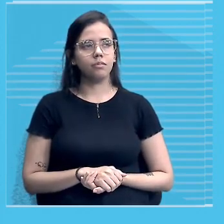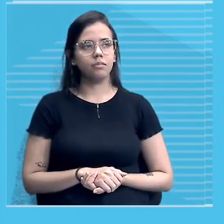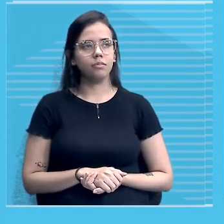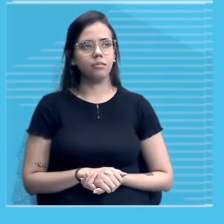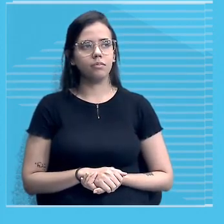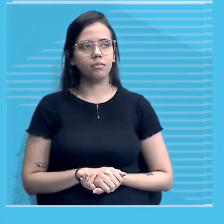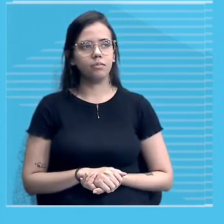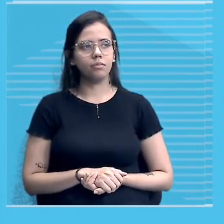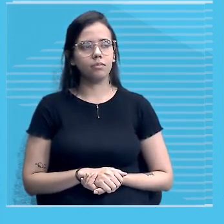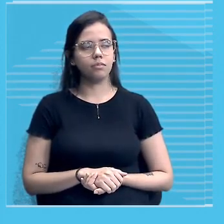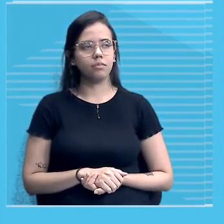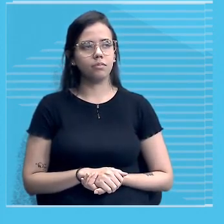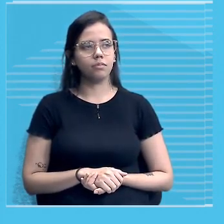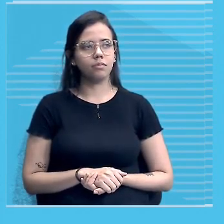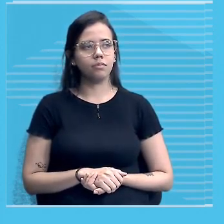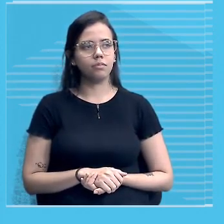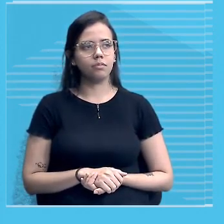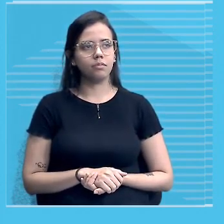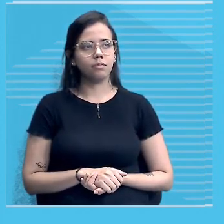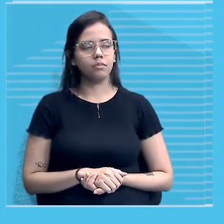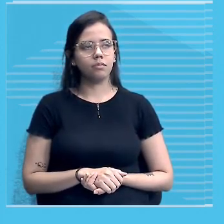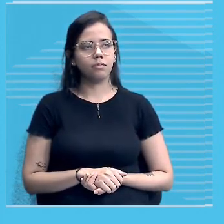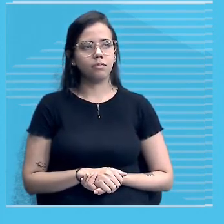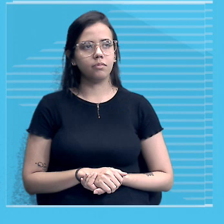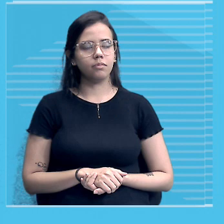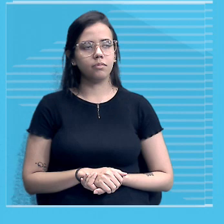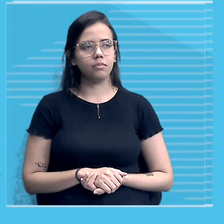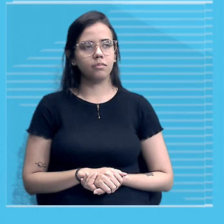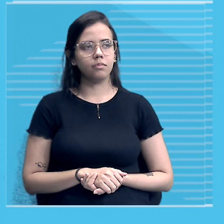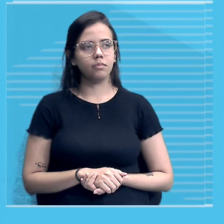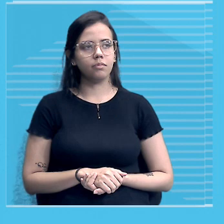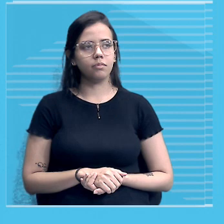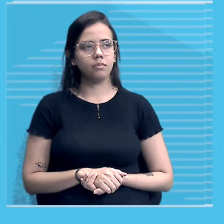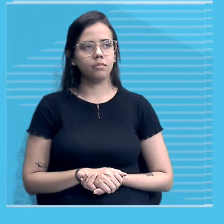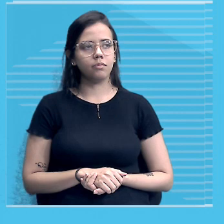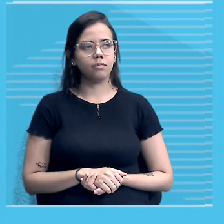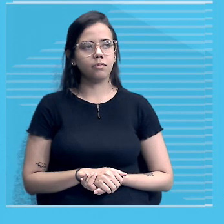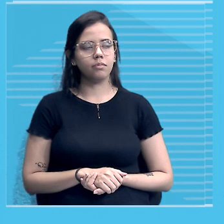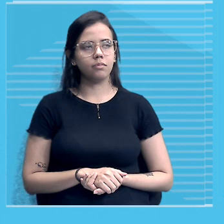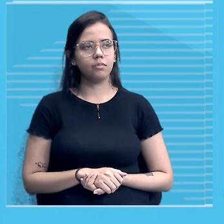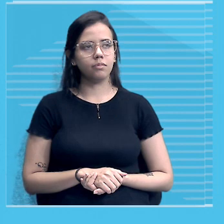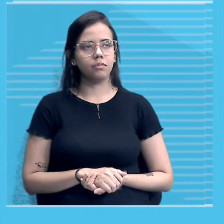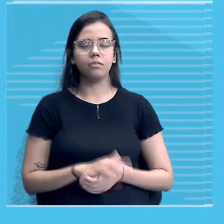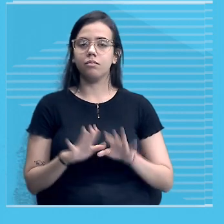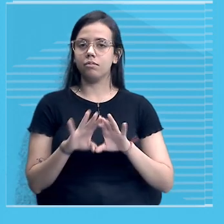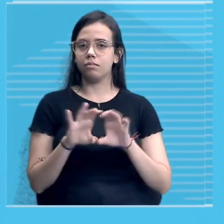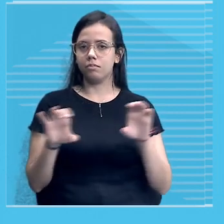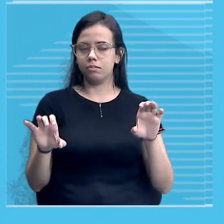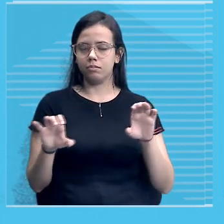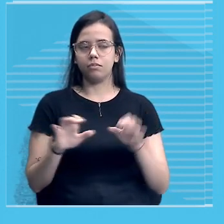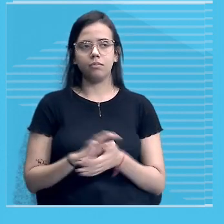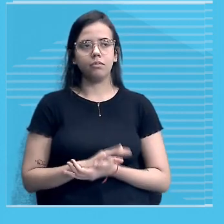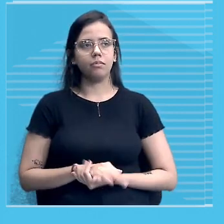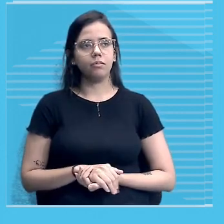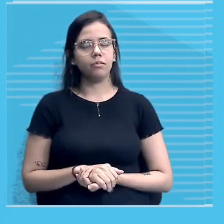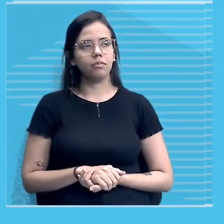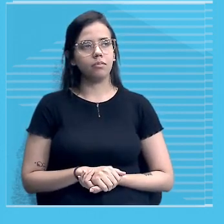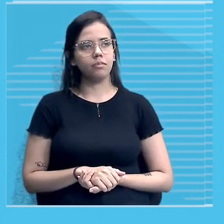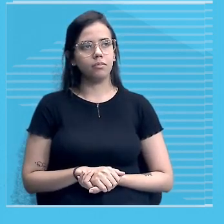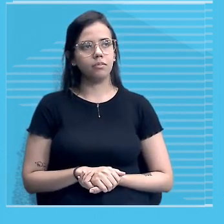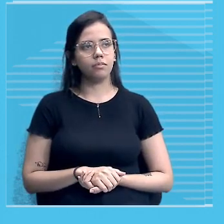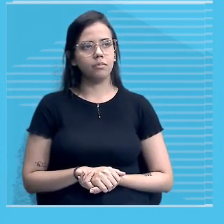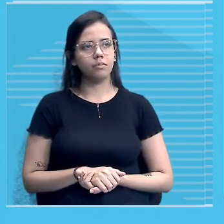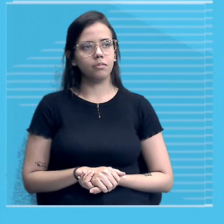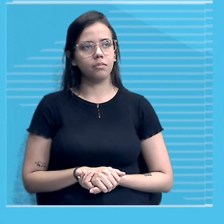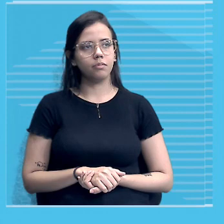Ah tá certo para a desculpa na minha equação dos dois lados da minha coração que é o mesmo a